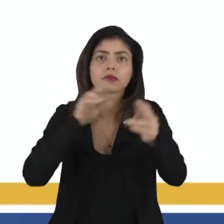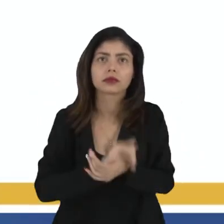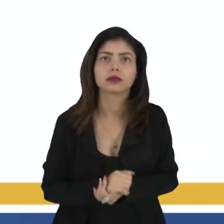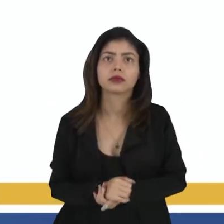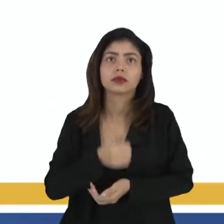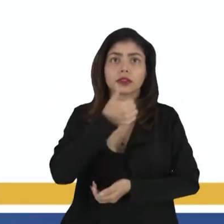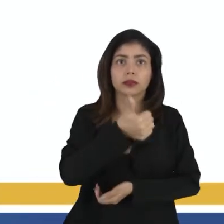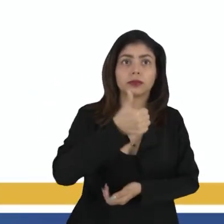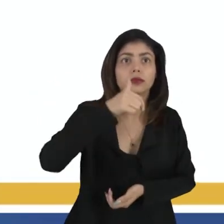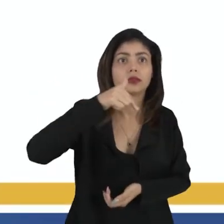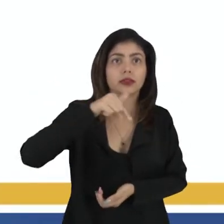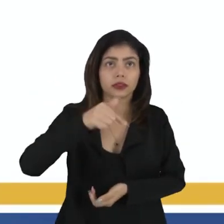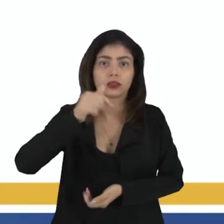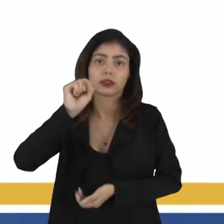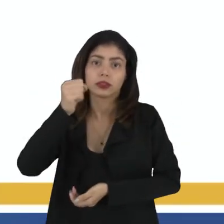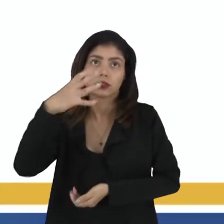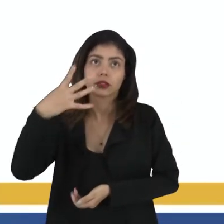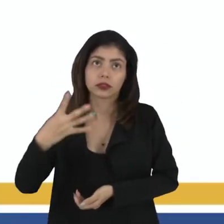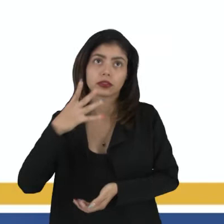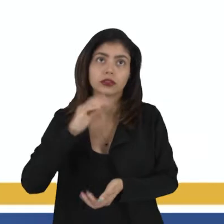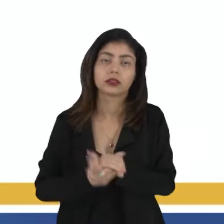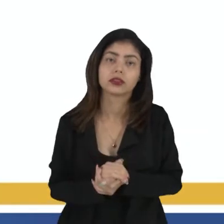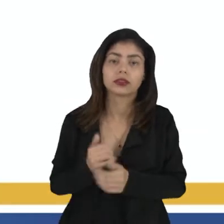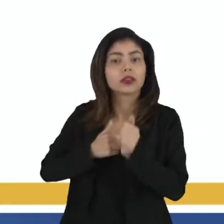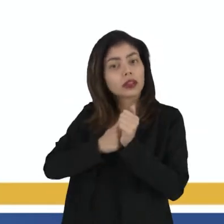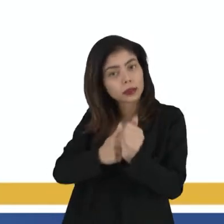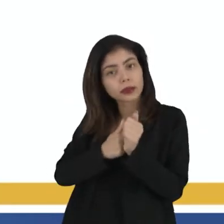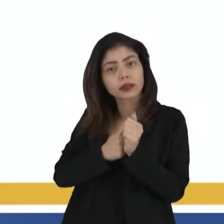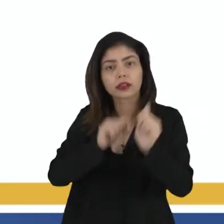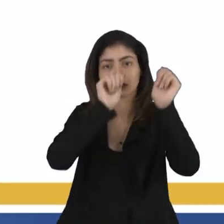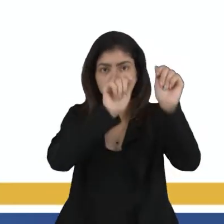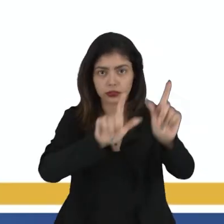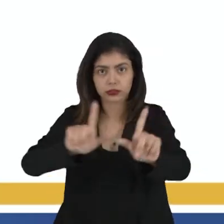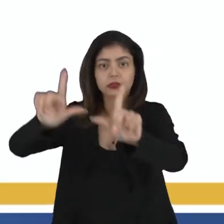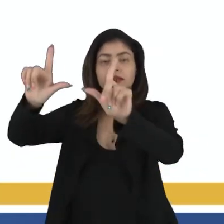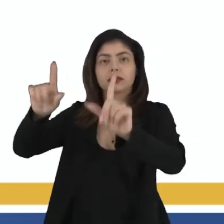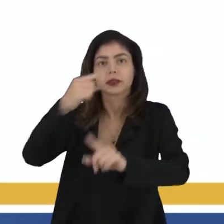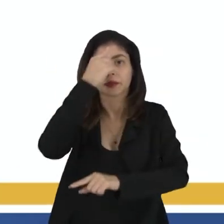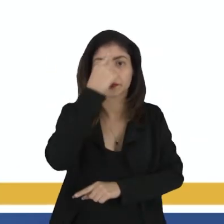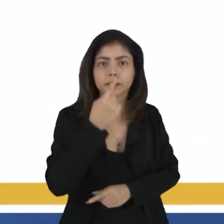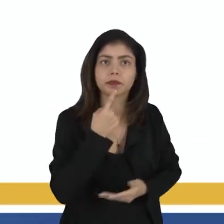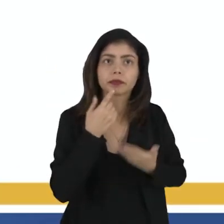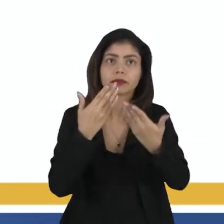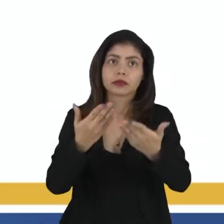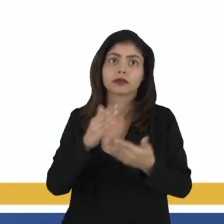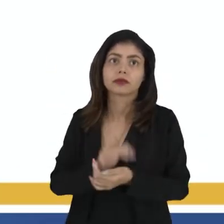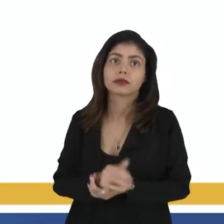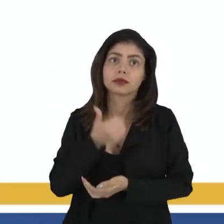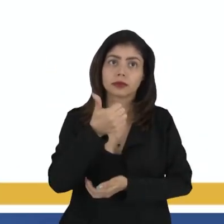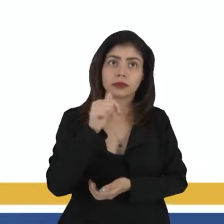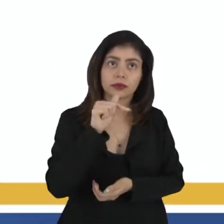Em 1784, acompanhem atentamente comigo. Em